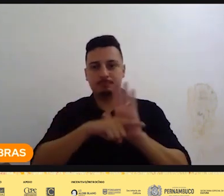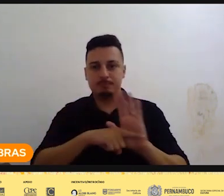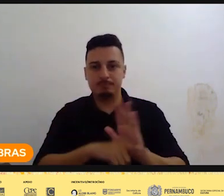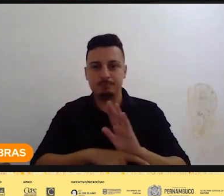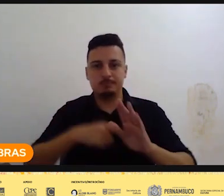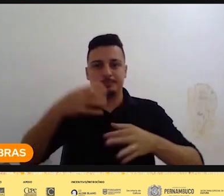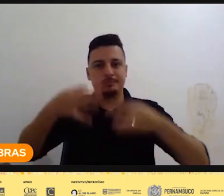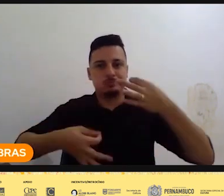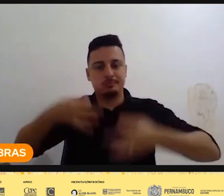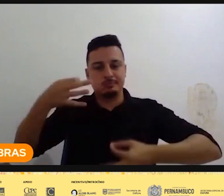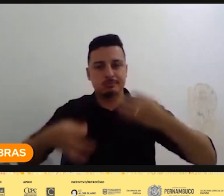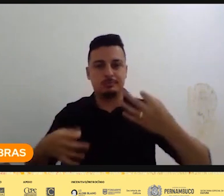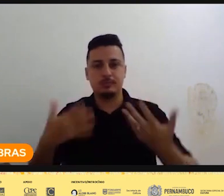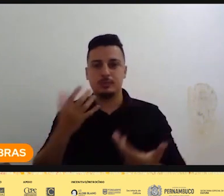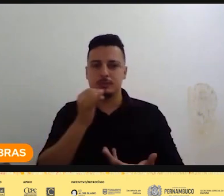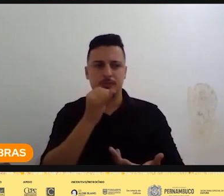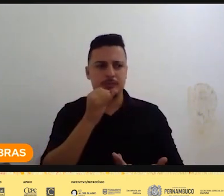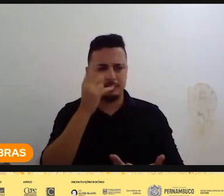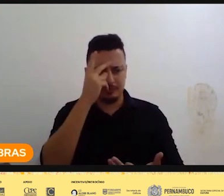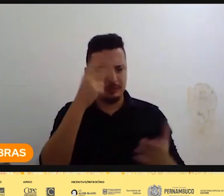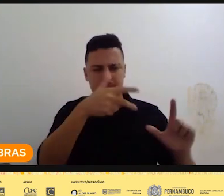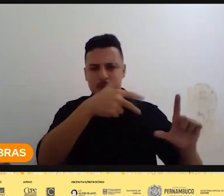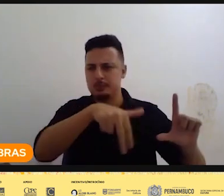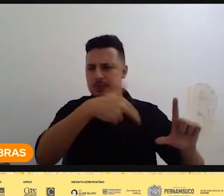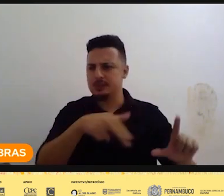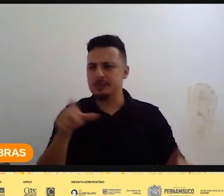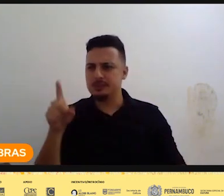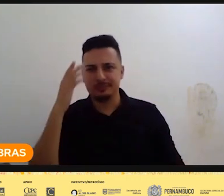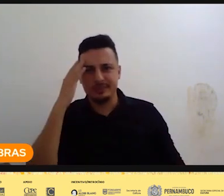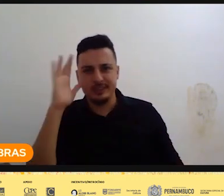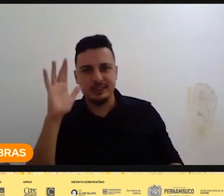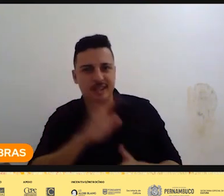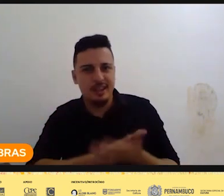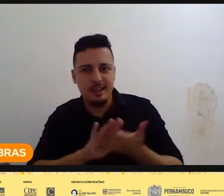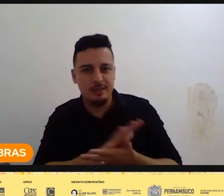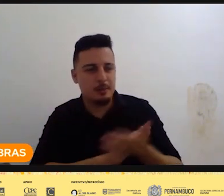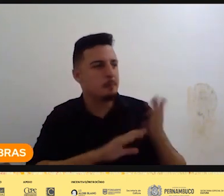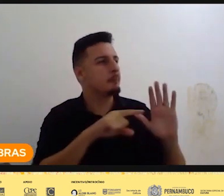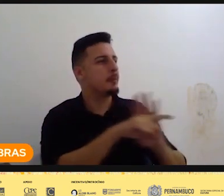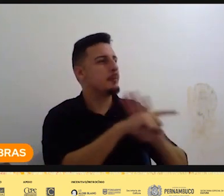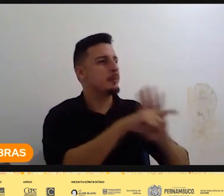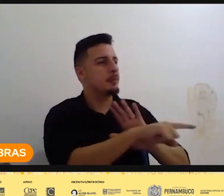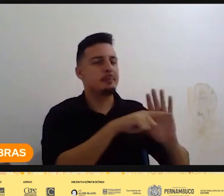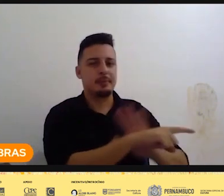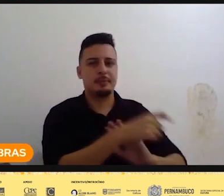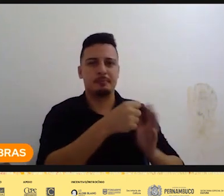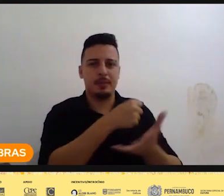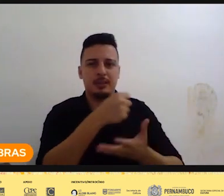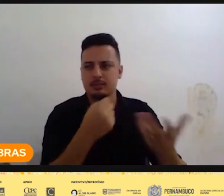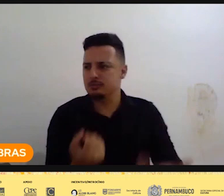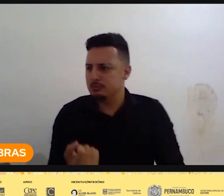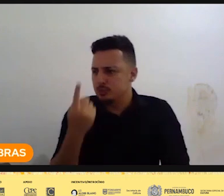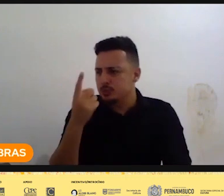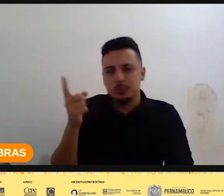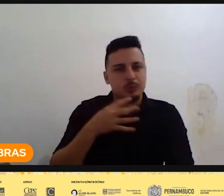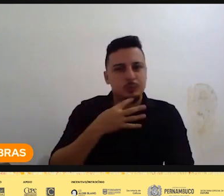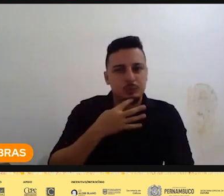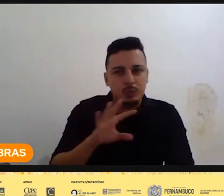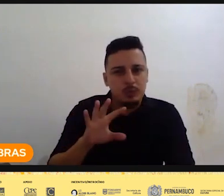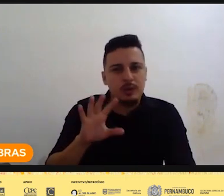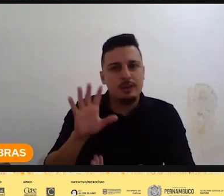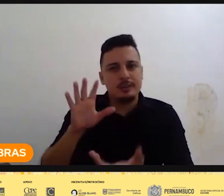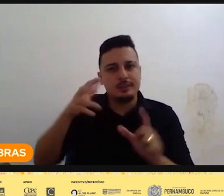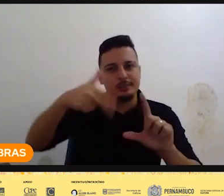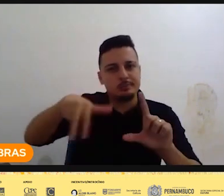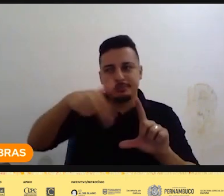de animação e faziam perguntas, assim, muito tolas, assim, coisas básicas de quem não conhece a animação. E termina, então, que esse julgamento